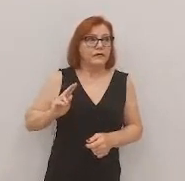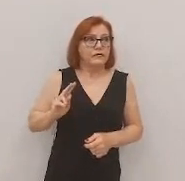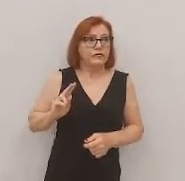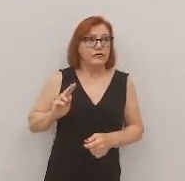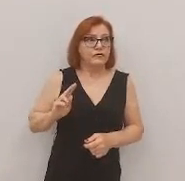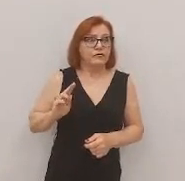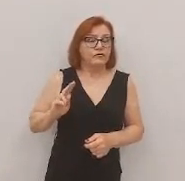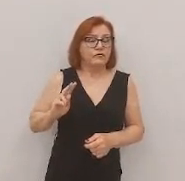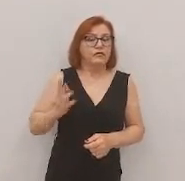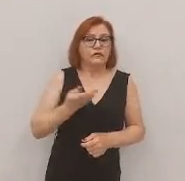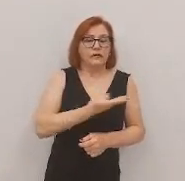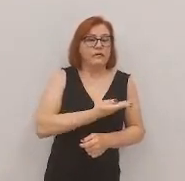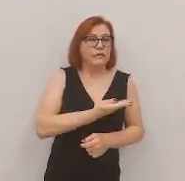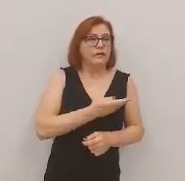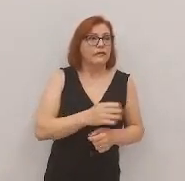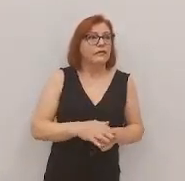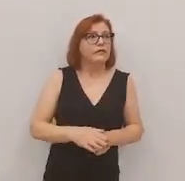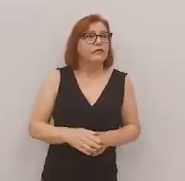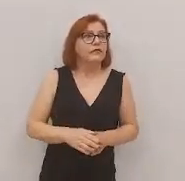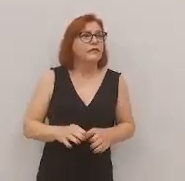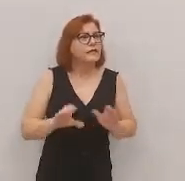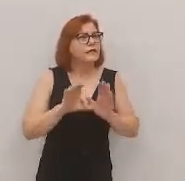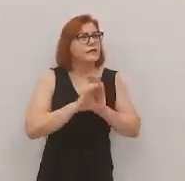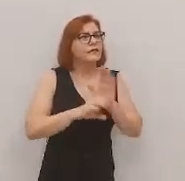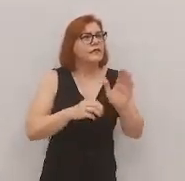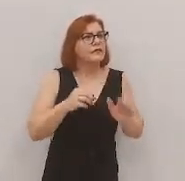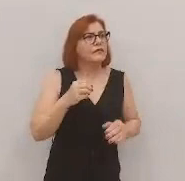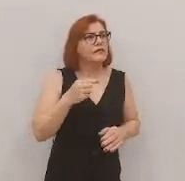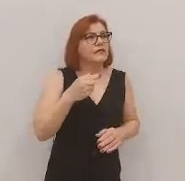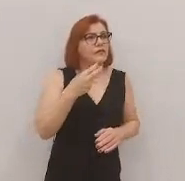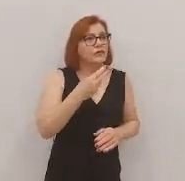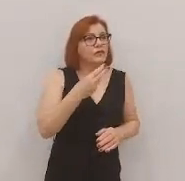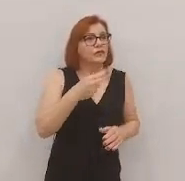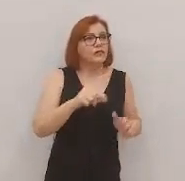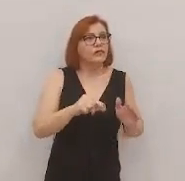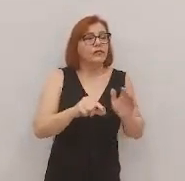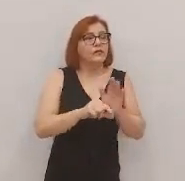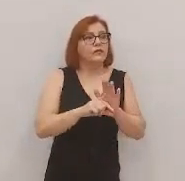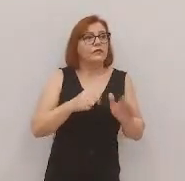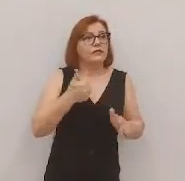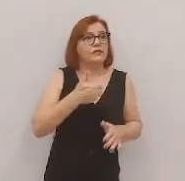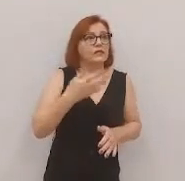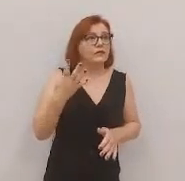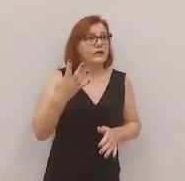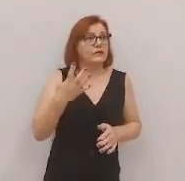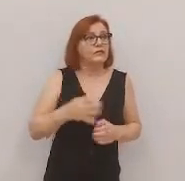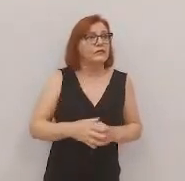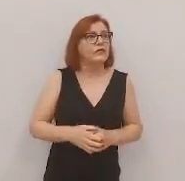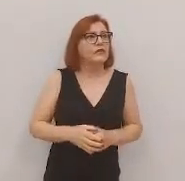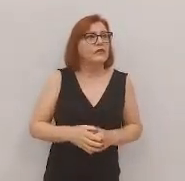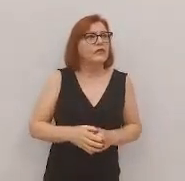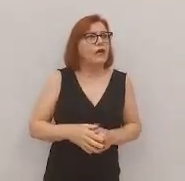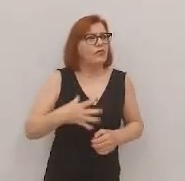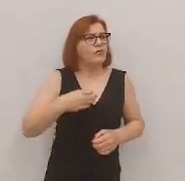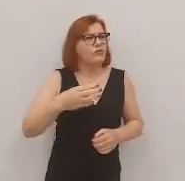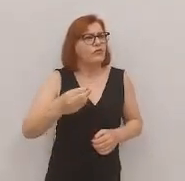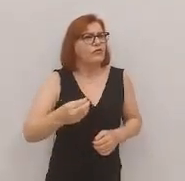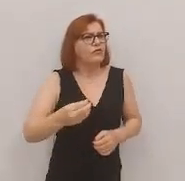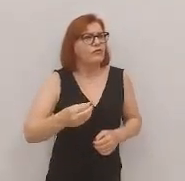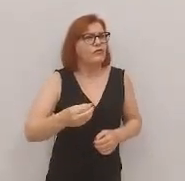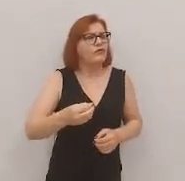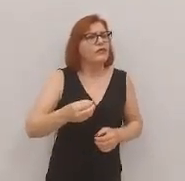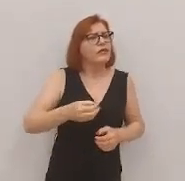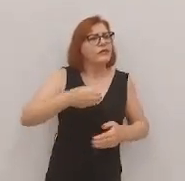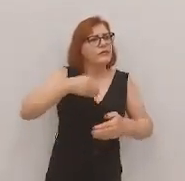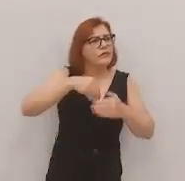comum de carne e sangue, destes também ele igualmente participou, para que por sua